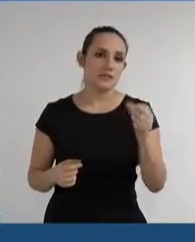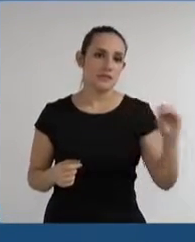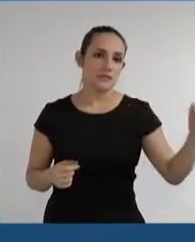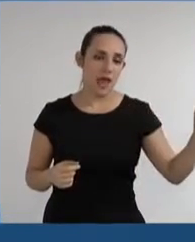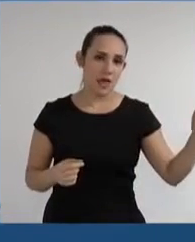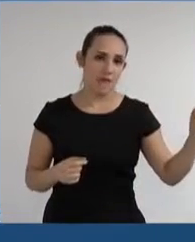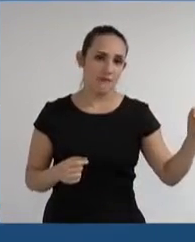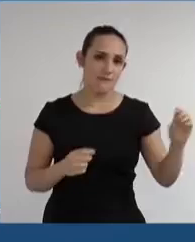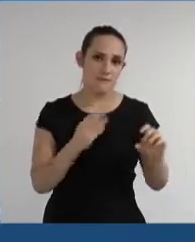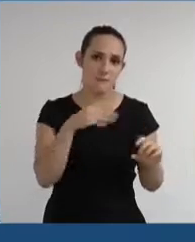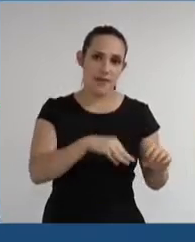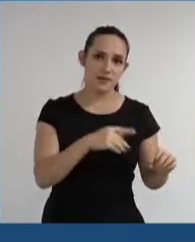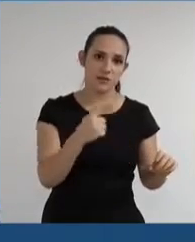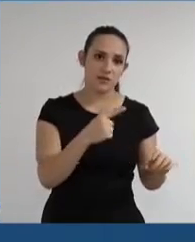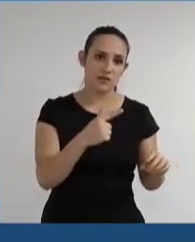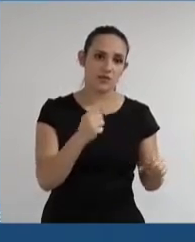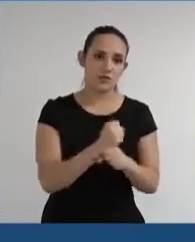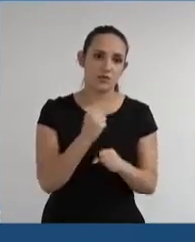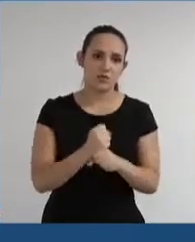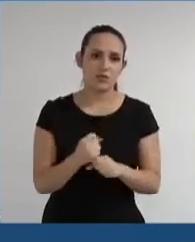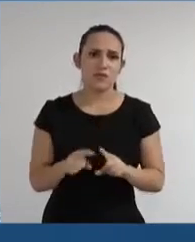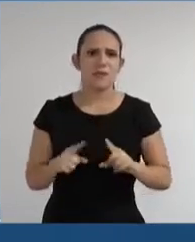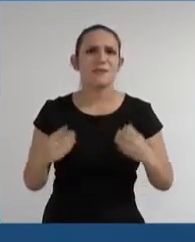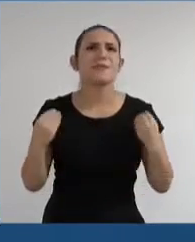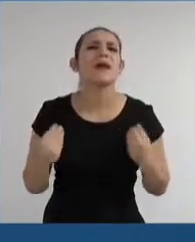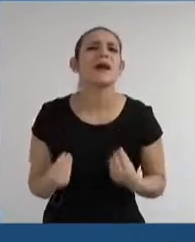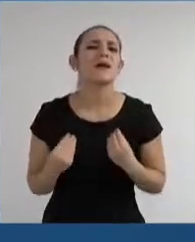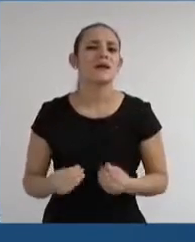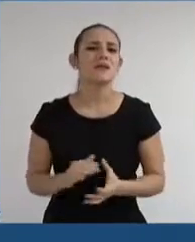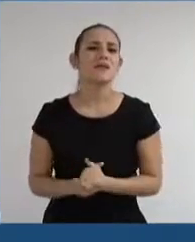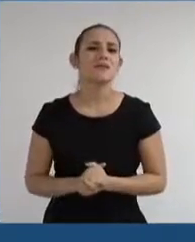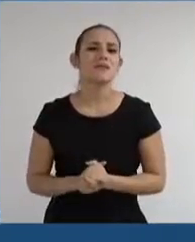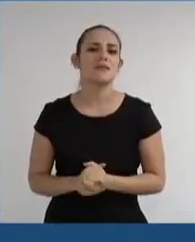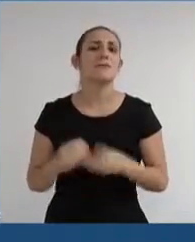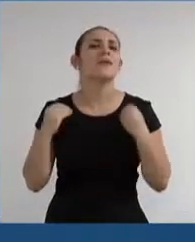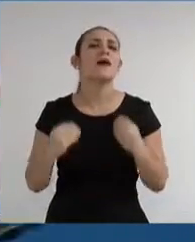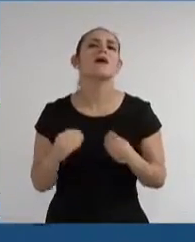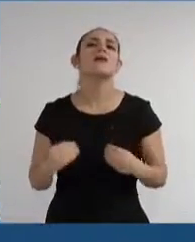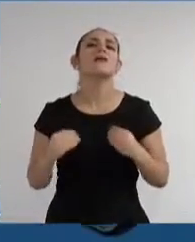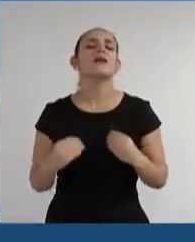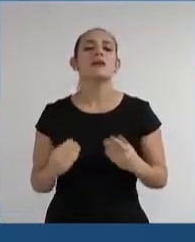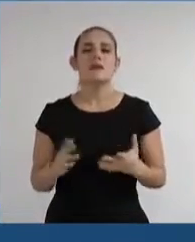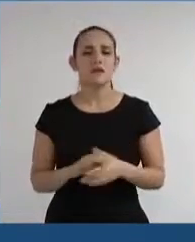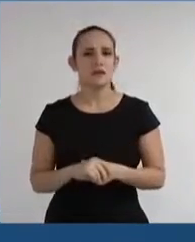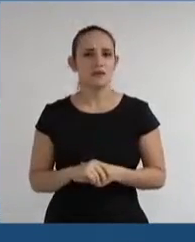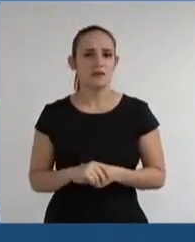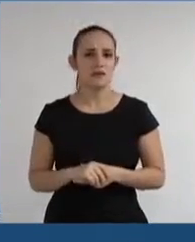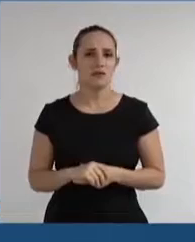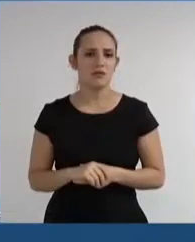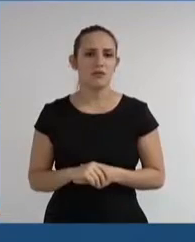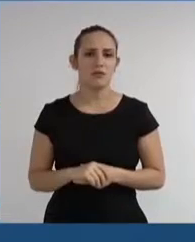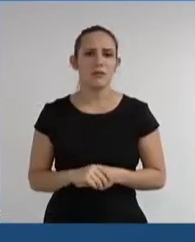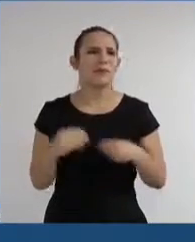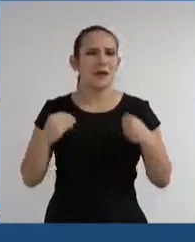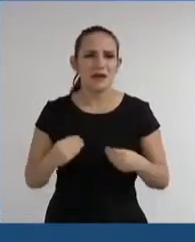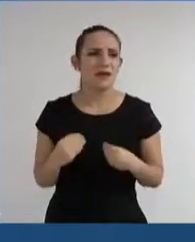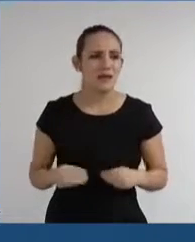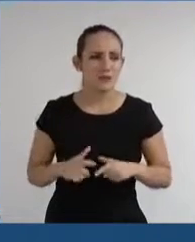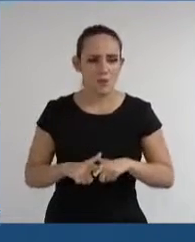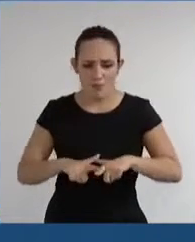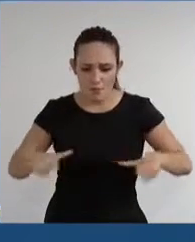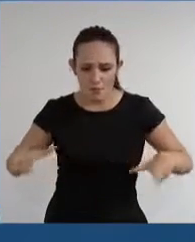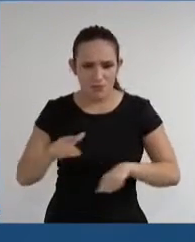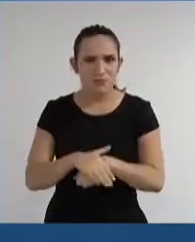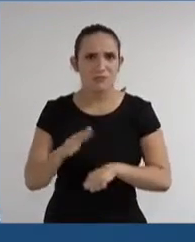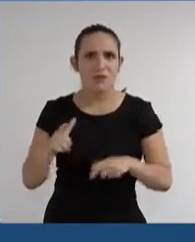Grande tem 17,5% de vazio urbano. Está interessando a quem ampliar? Eu quero fazer esse raciocínio